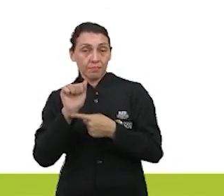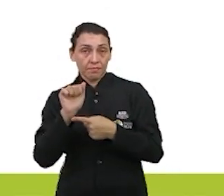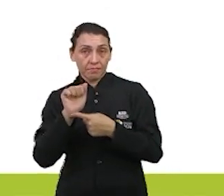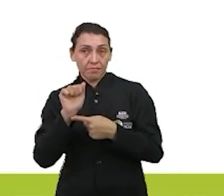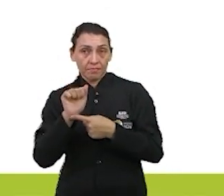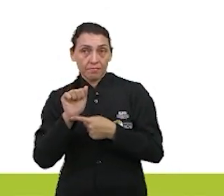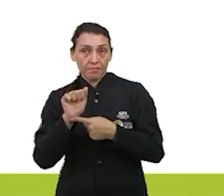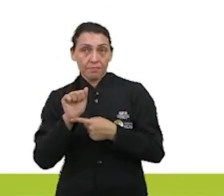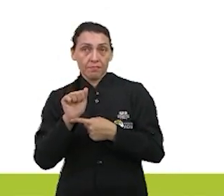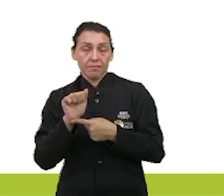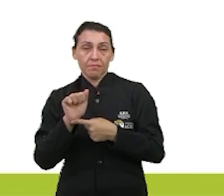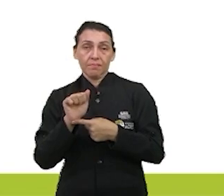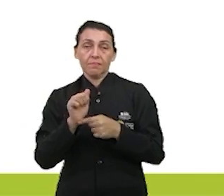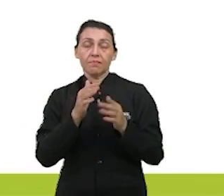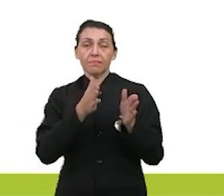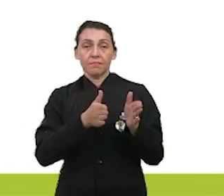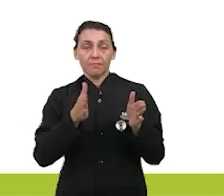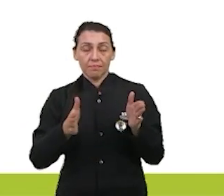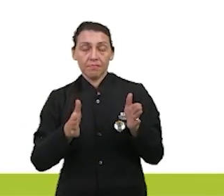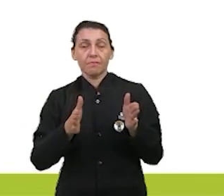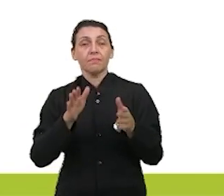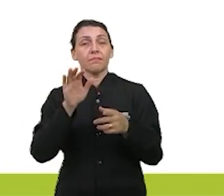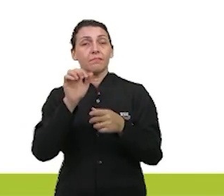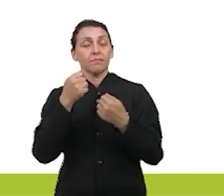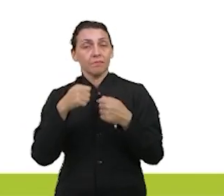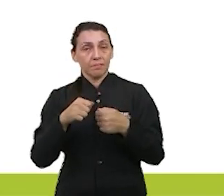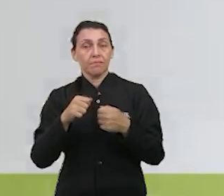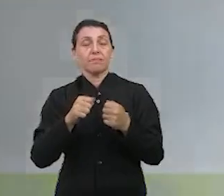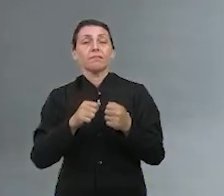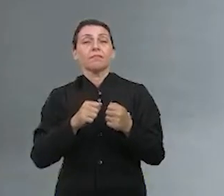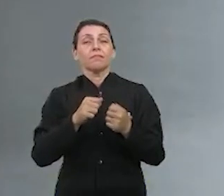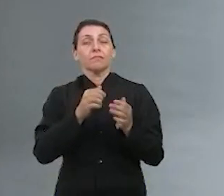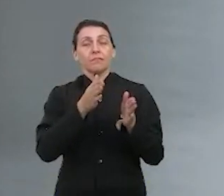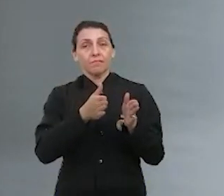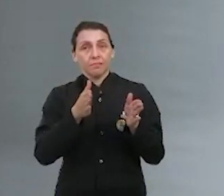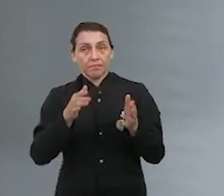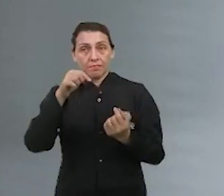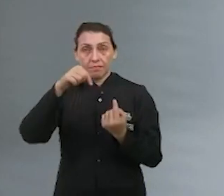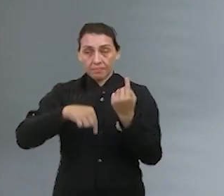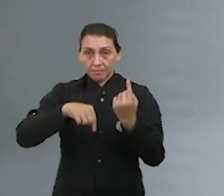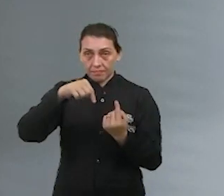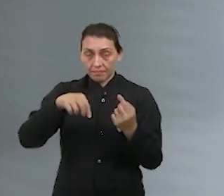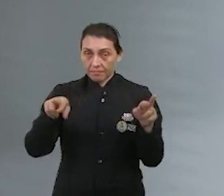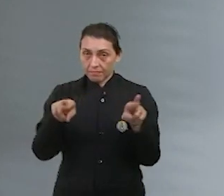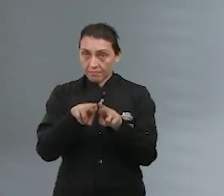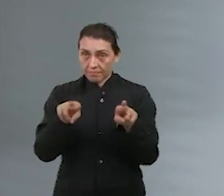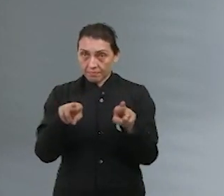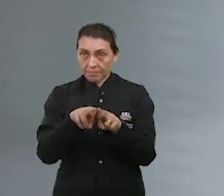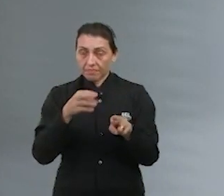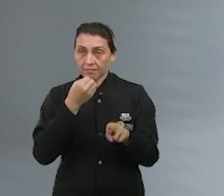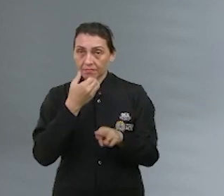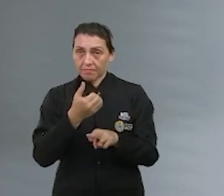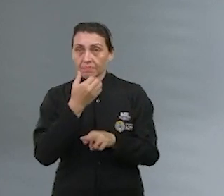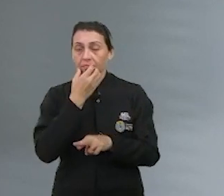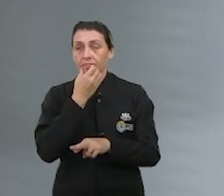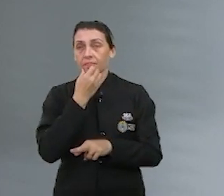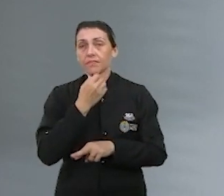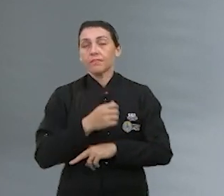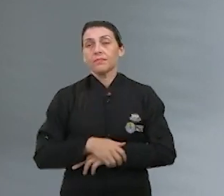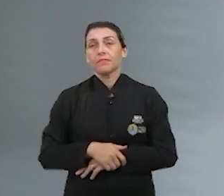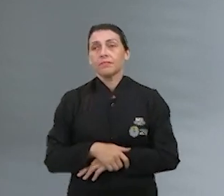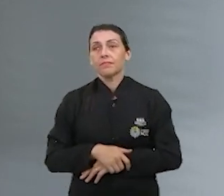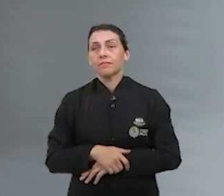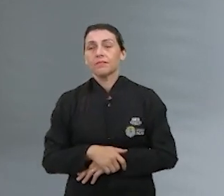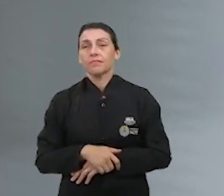paralelo. E o A não é para estar em paralelo, é para estar em série, com o resistor. Tudo bem? Uma outra questão, ó,